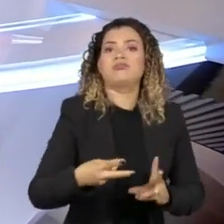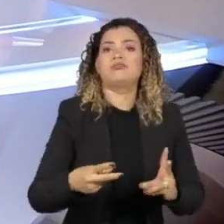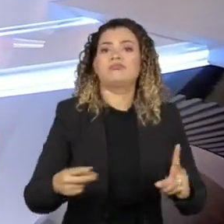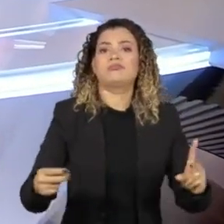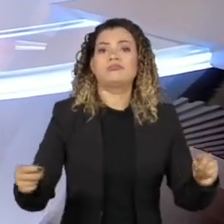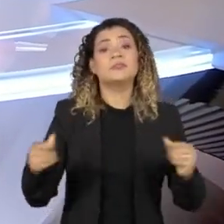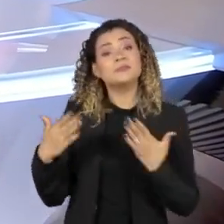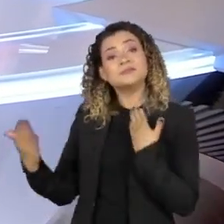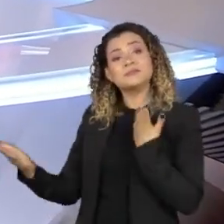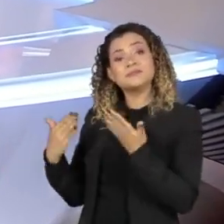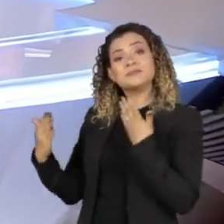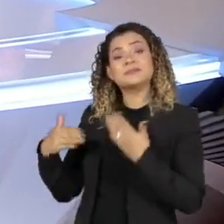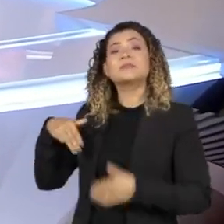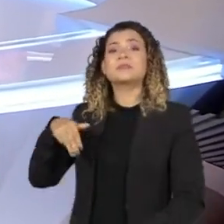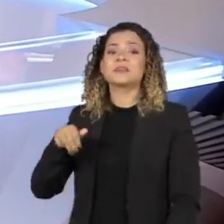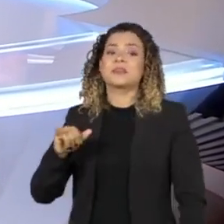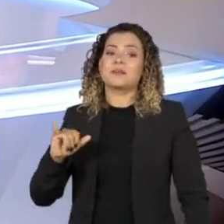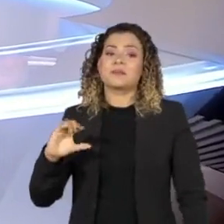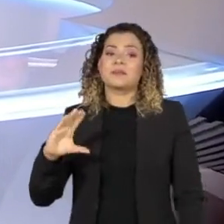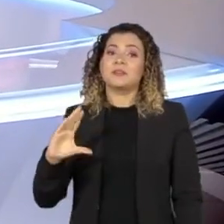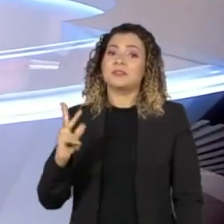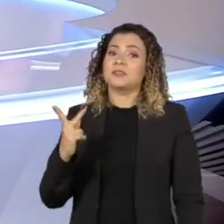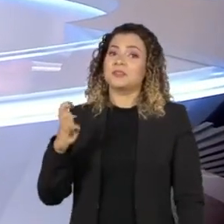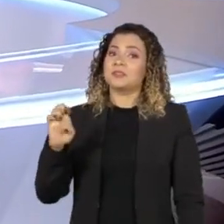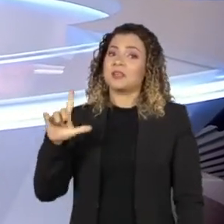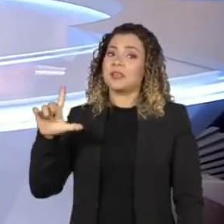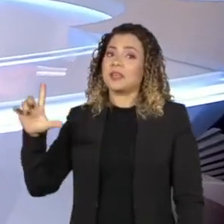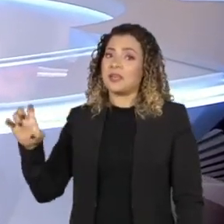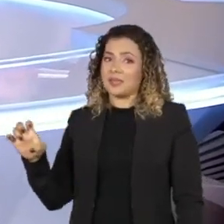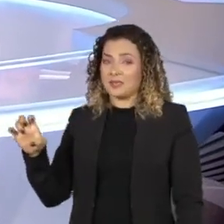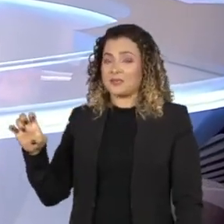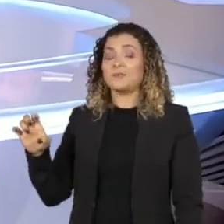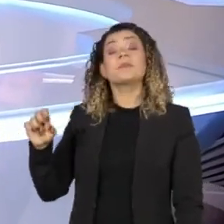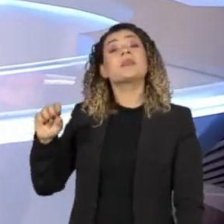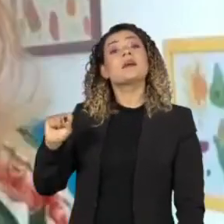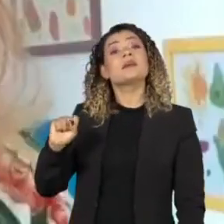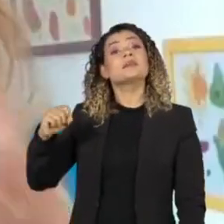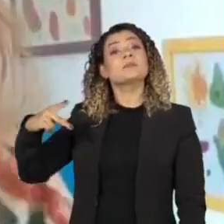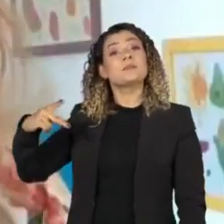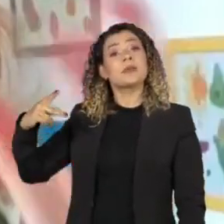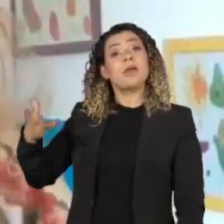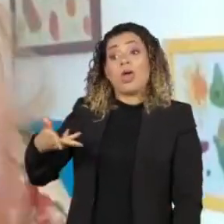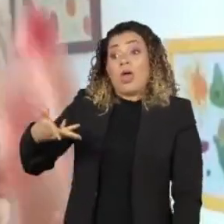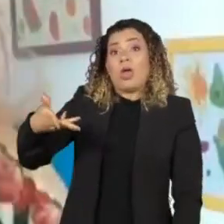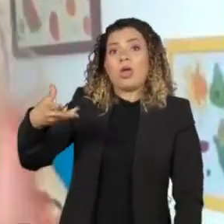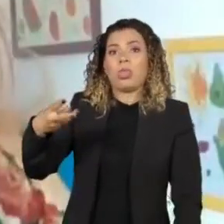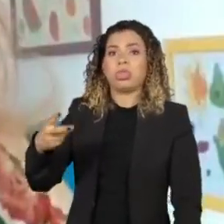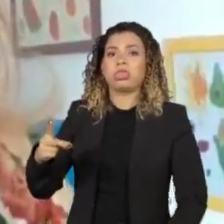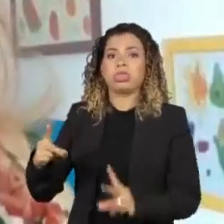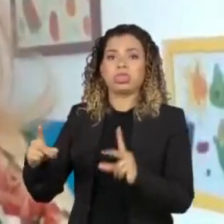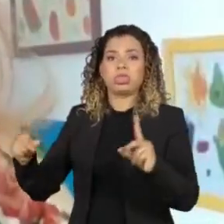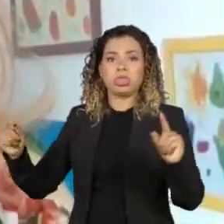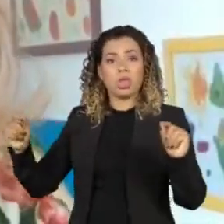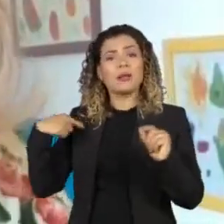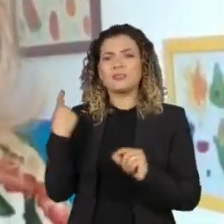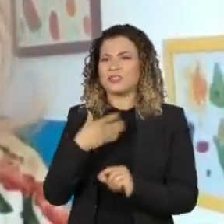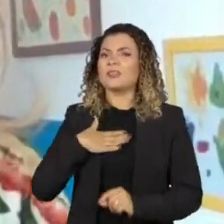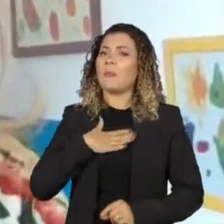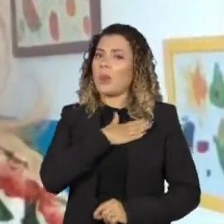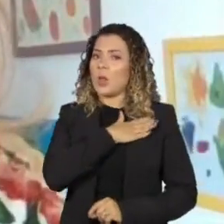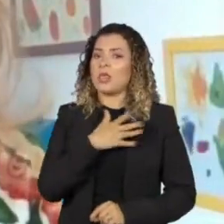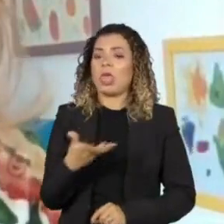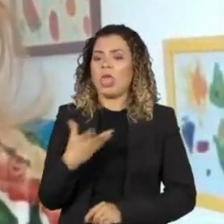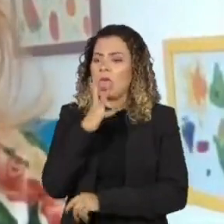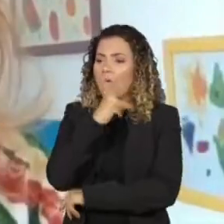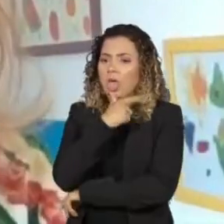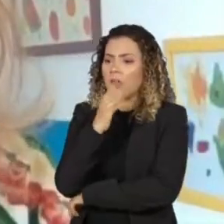Michele Prazeres, idealizadora do Desacelera SP. A gente tem um certo preconceito com a lentidão,